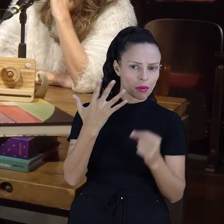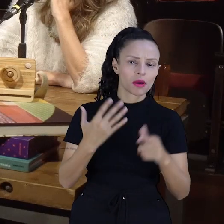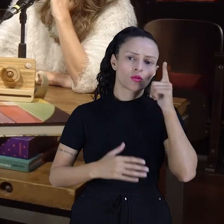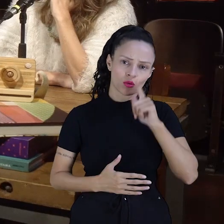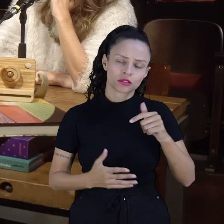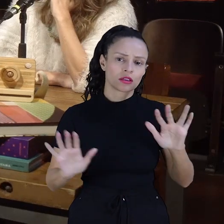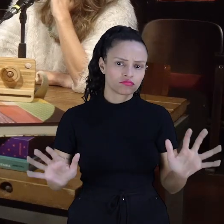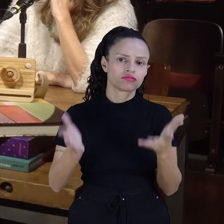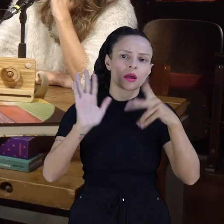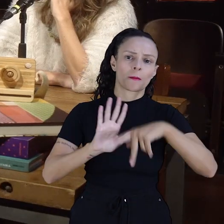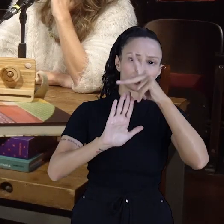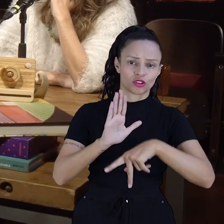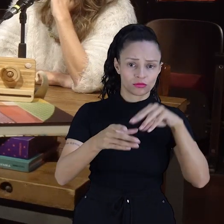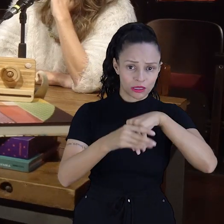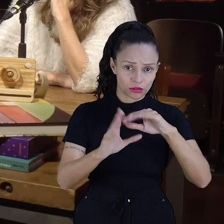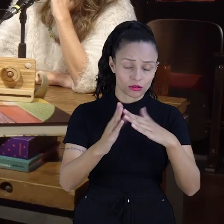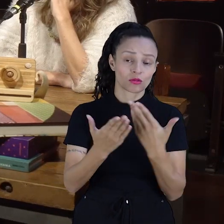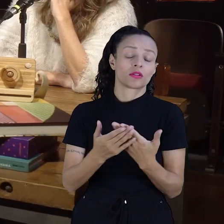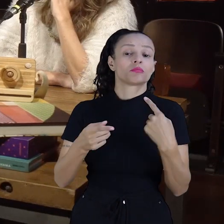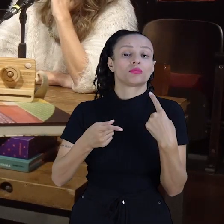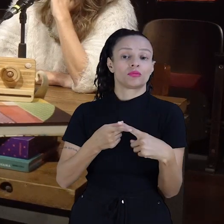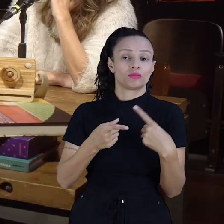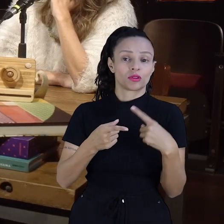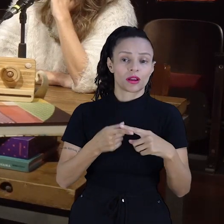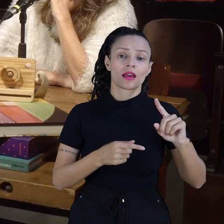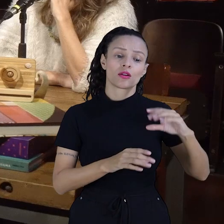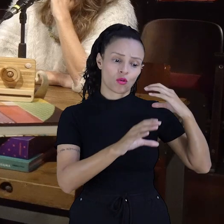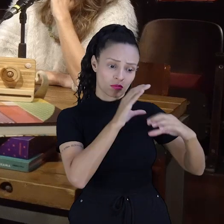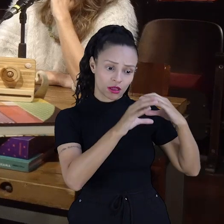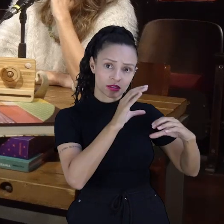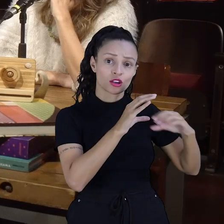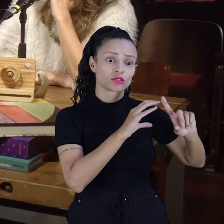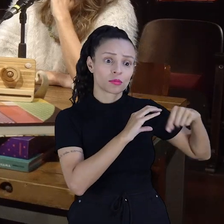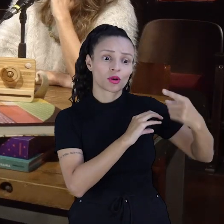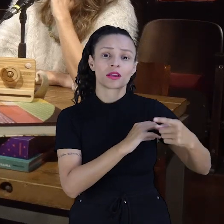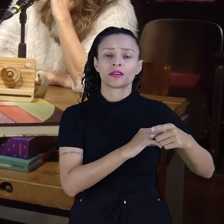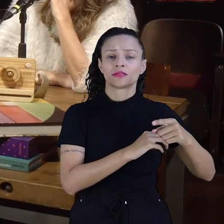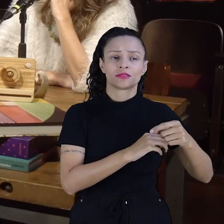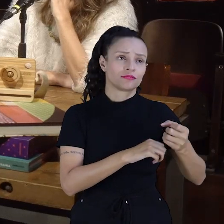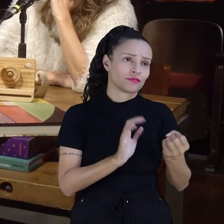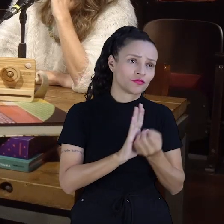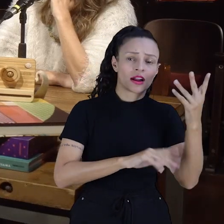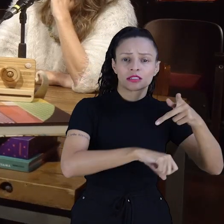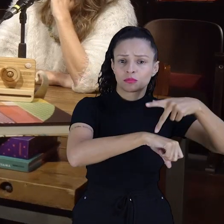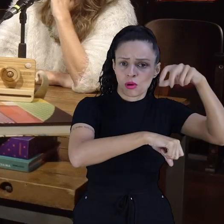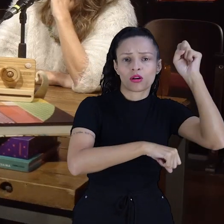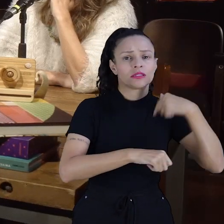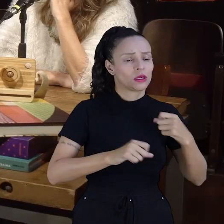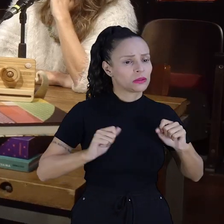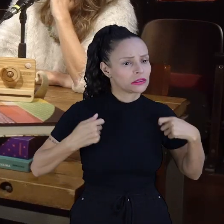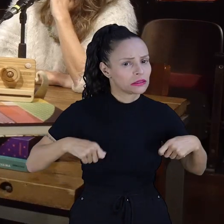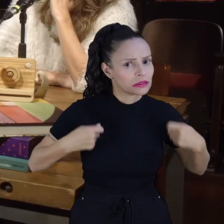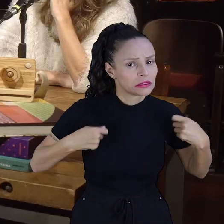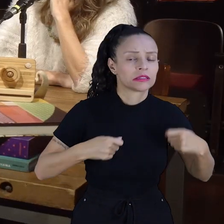faculdades necessárias para poder tocar um projeto hoje dentro da escola, né? Porque depois da comunicação veio 1.500